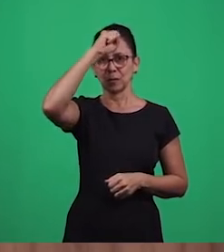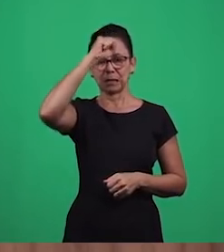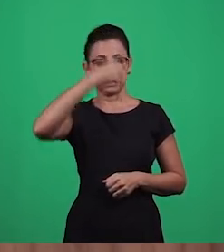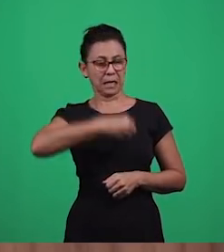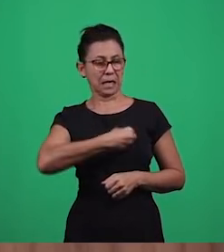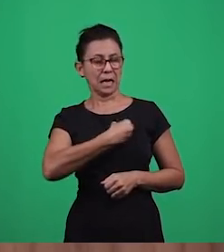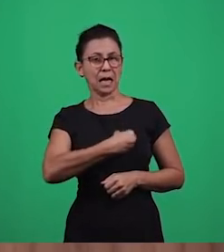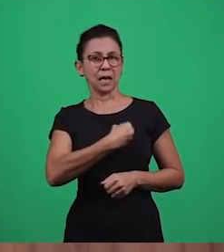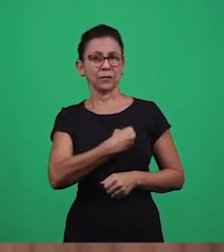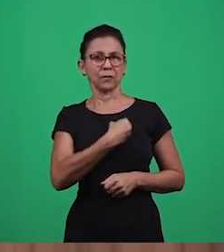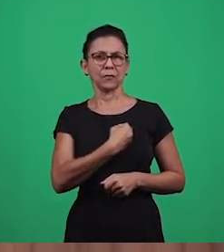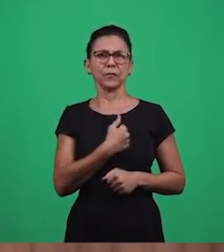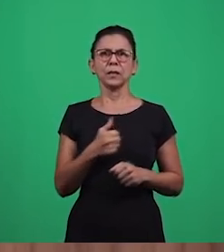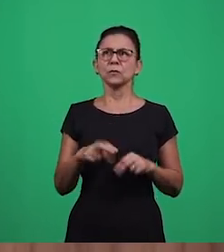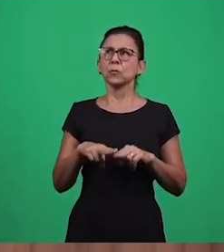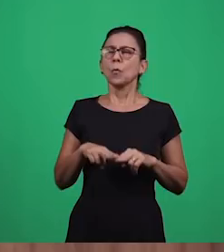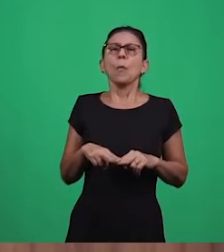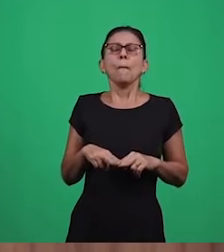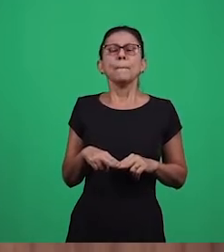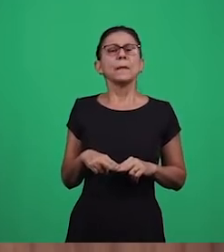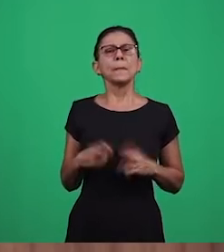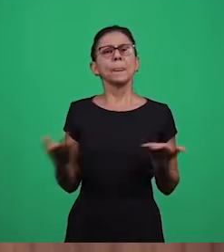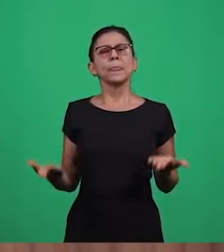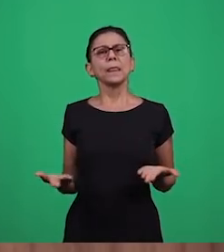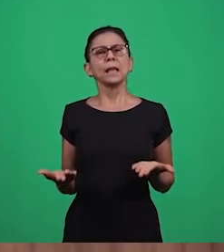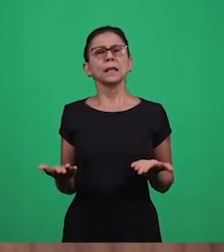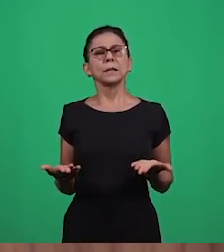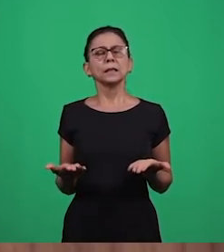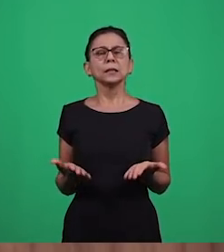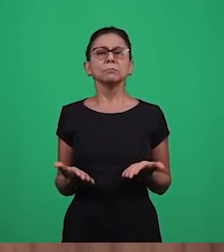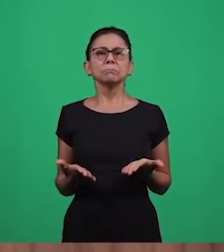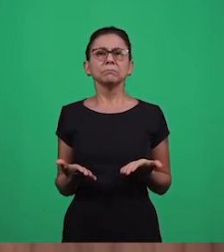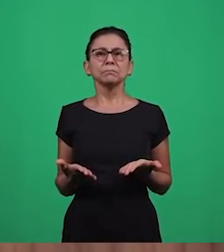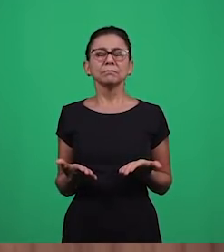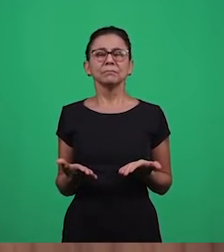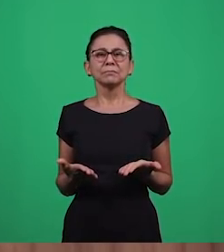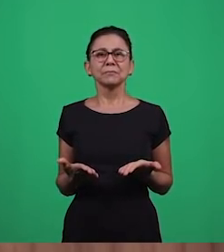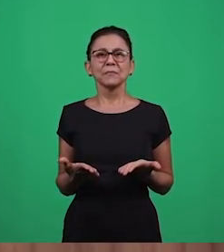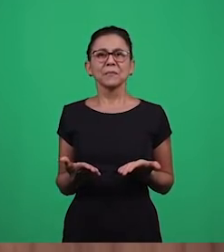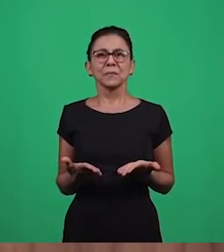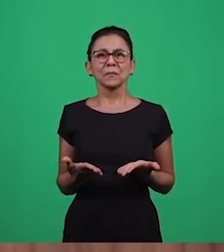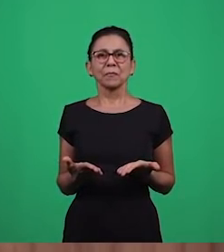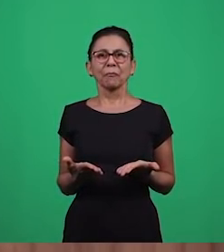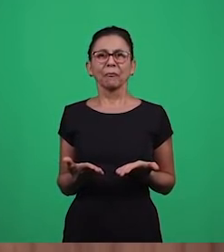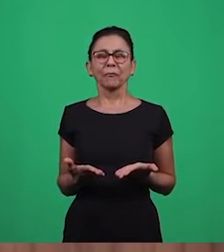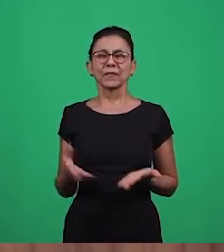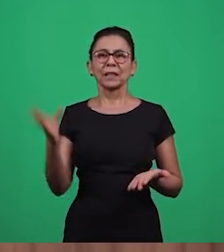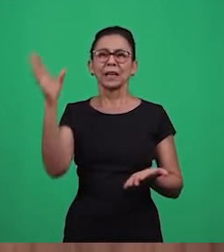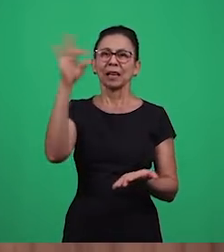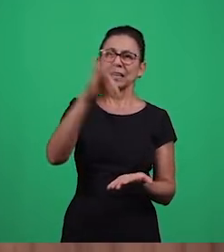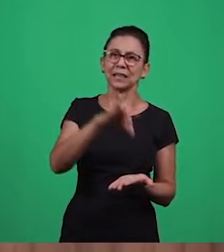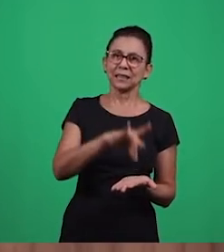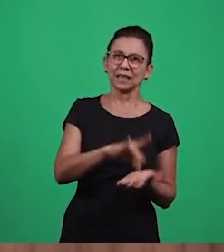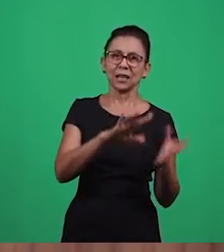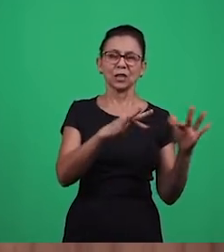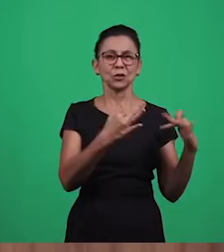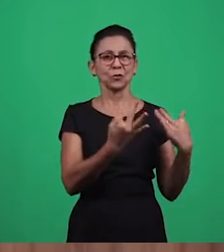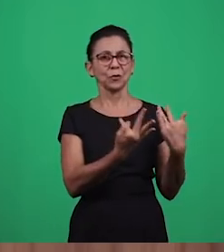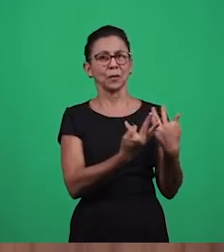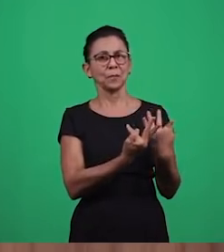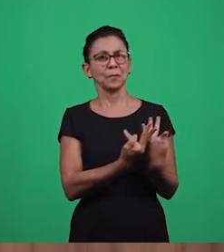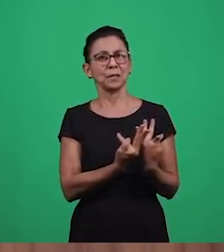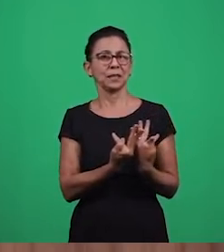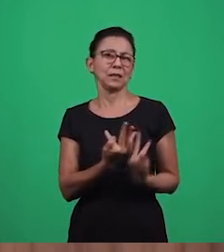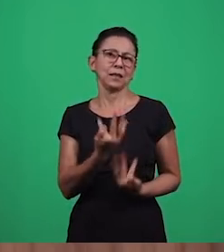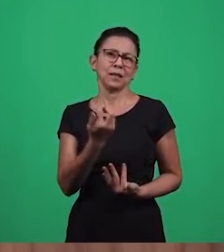melhor forma, equilibrada com aquela que é a sua realidade familiar e a sua realidade comunitária, e não com